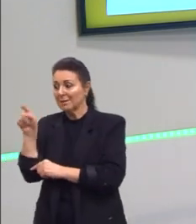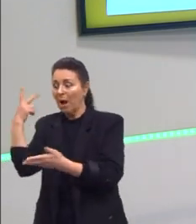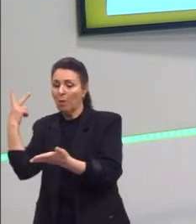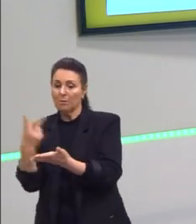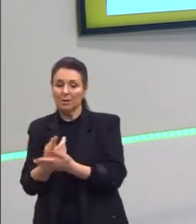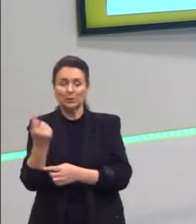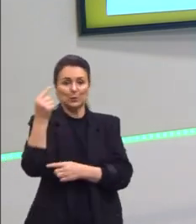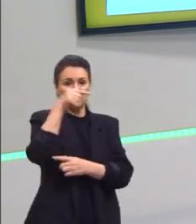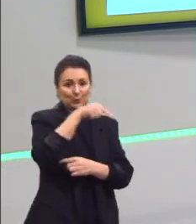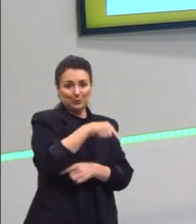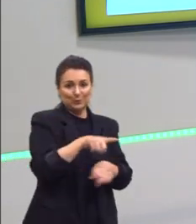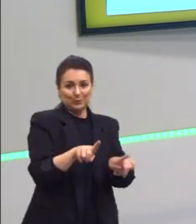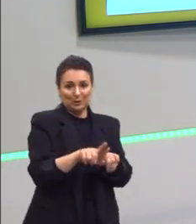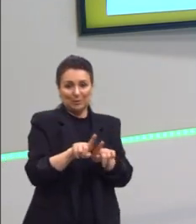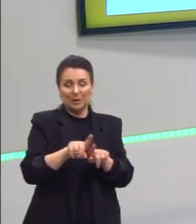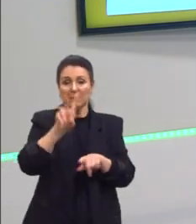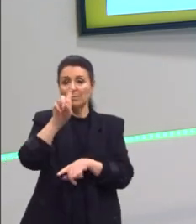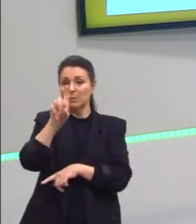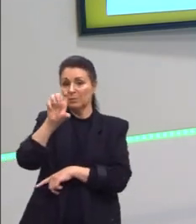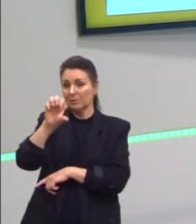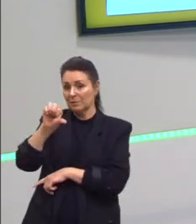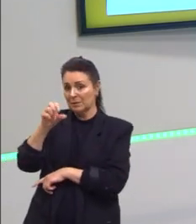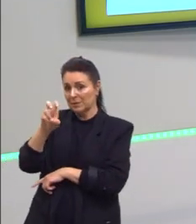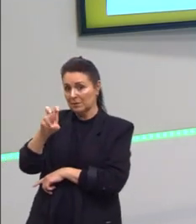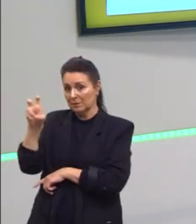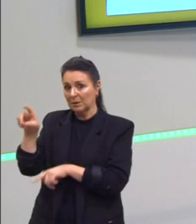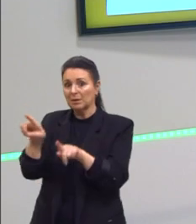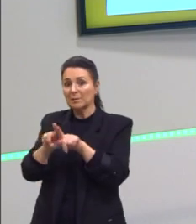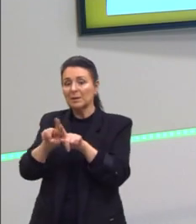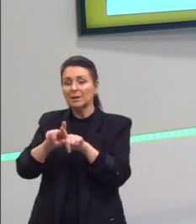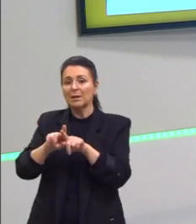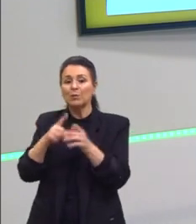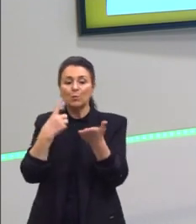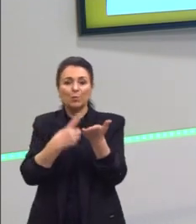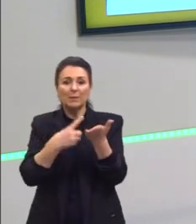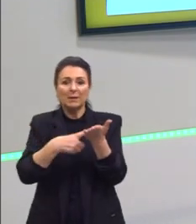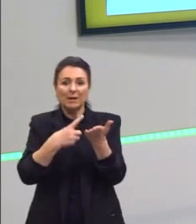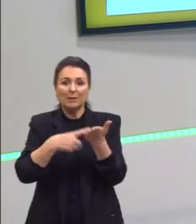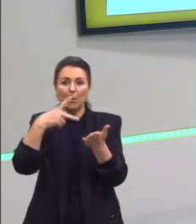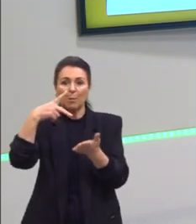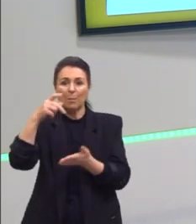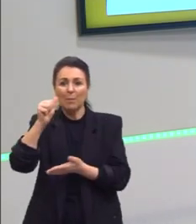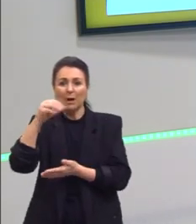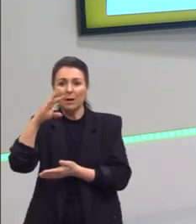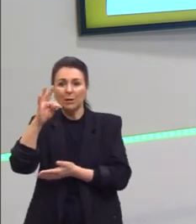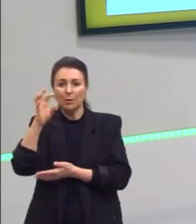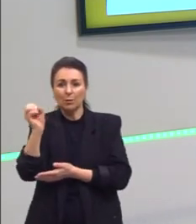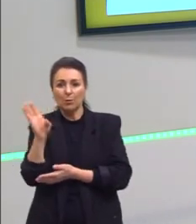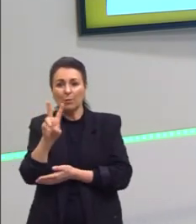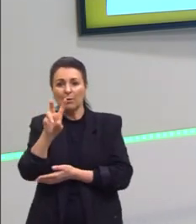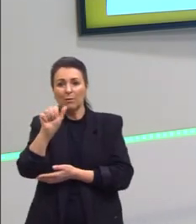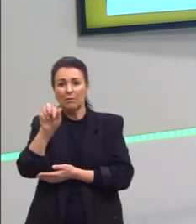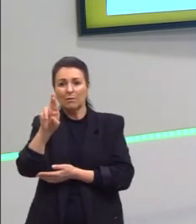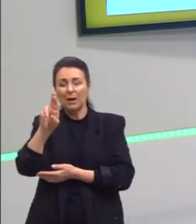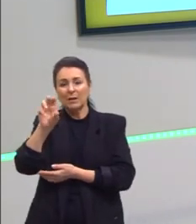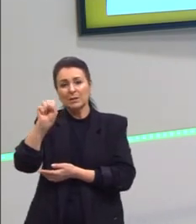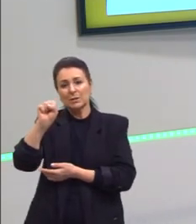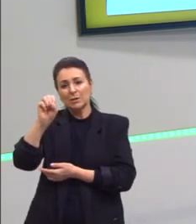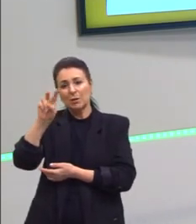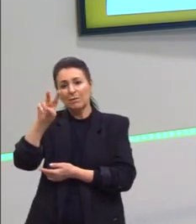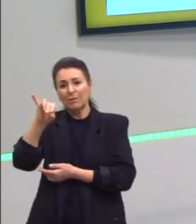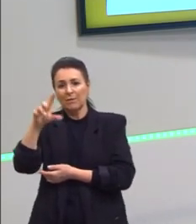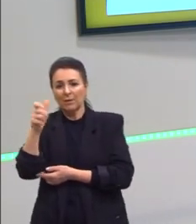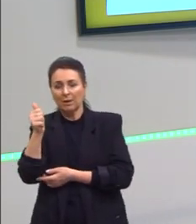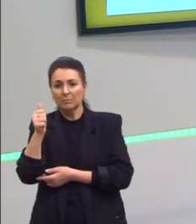acontecer do outro então em 55 crianças e o Pacto de Varsóvia que é um acordo também de militar né para